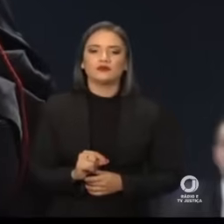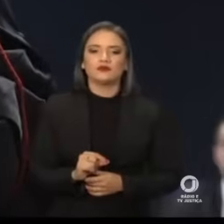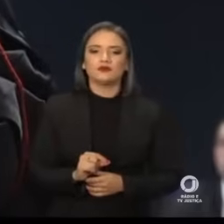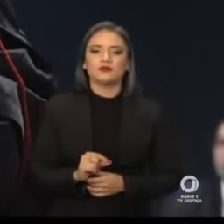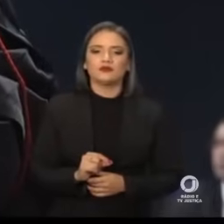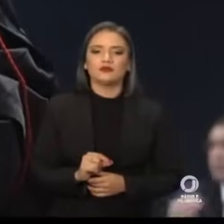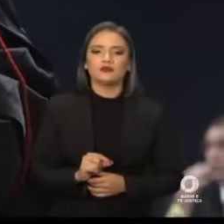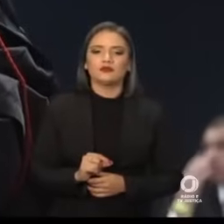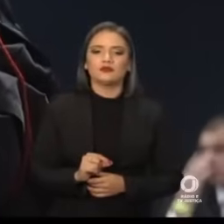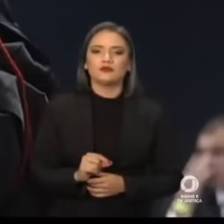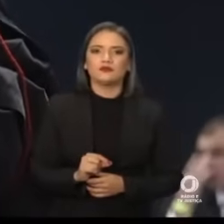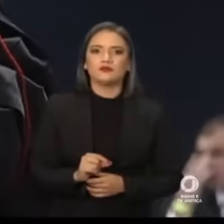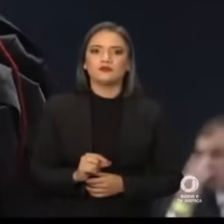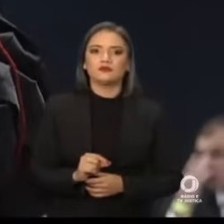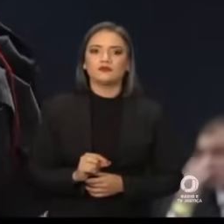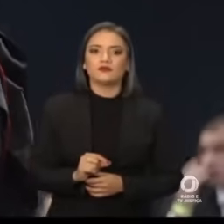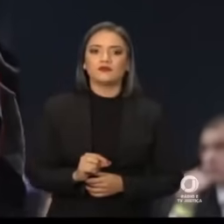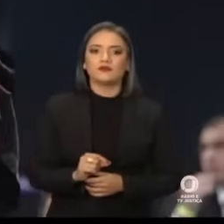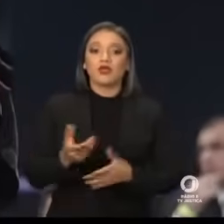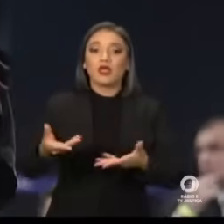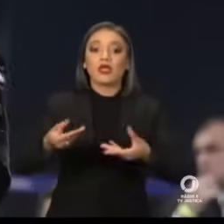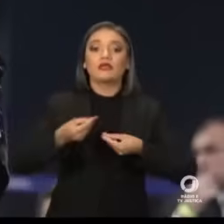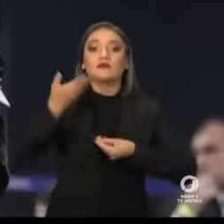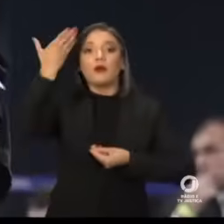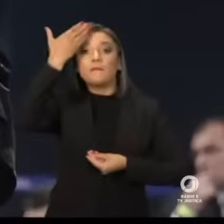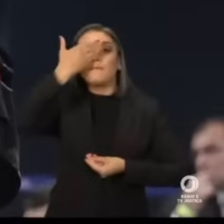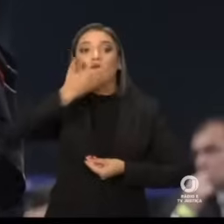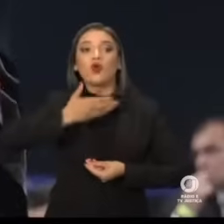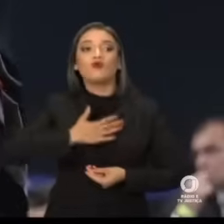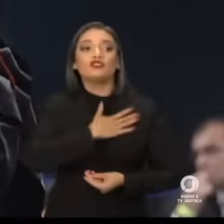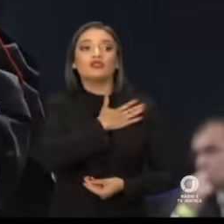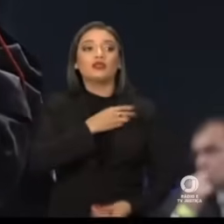a prova do general Mário Fernandes. Por quê?